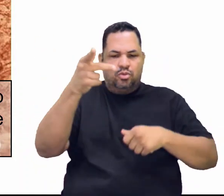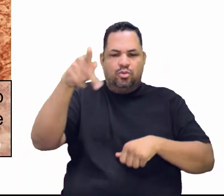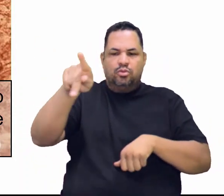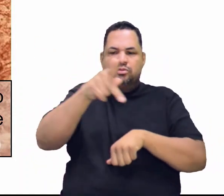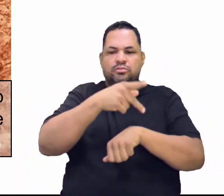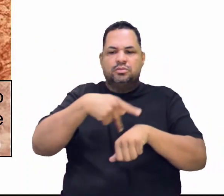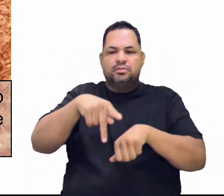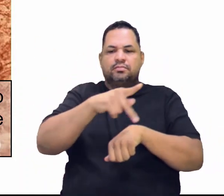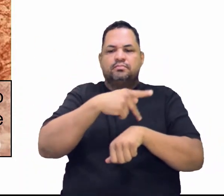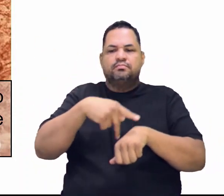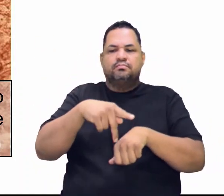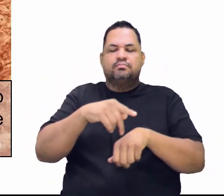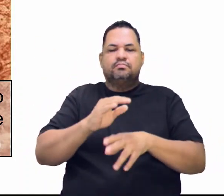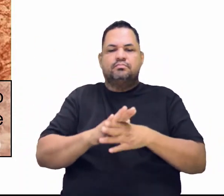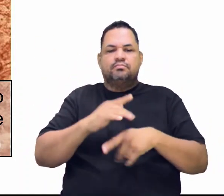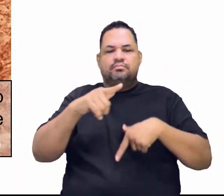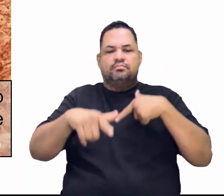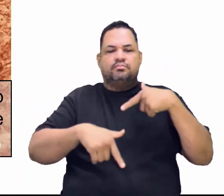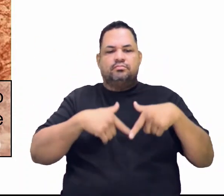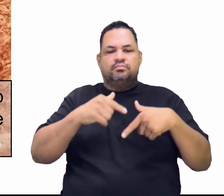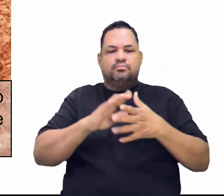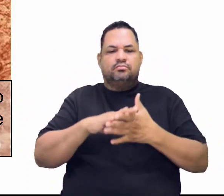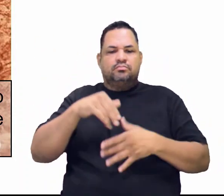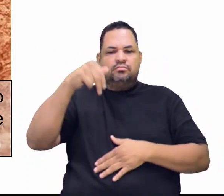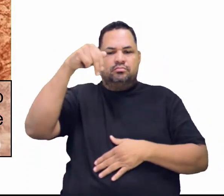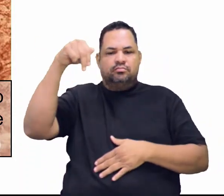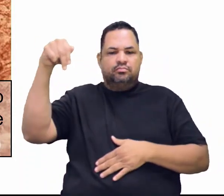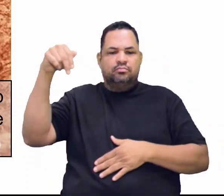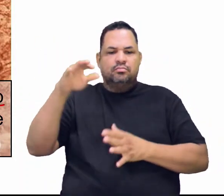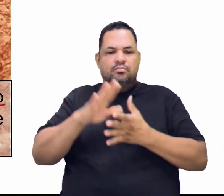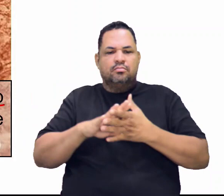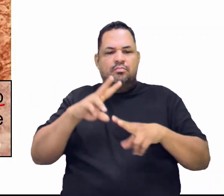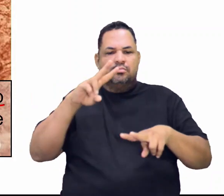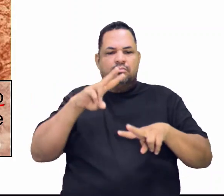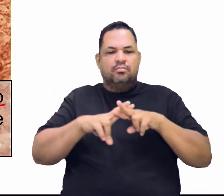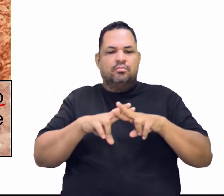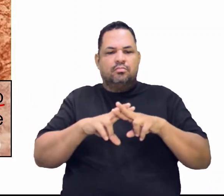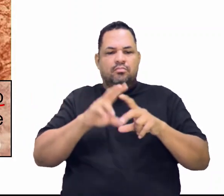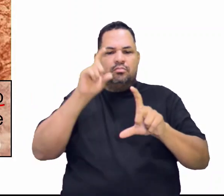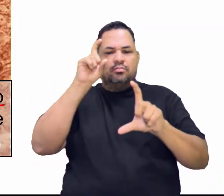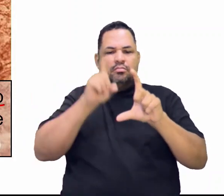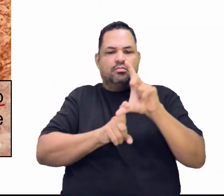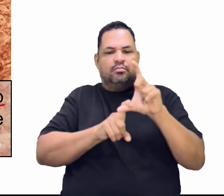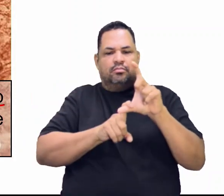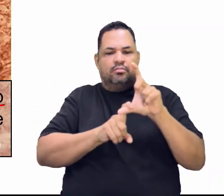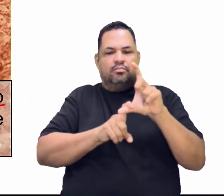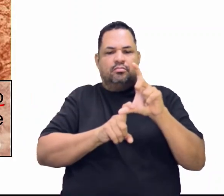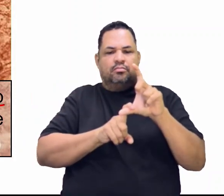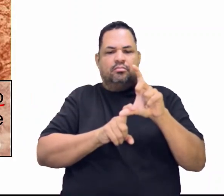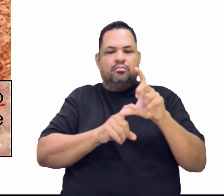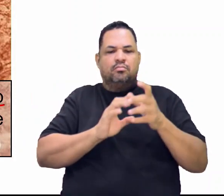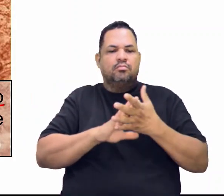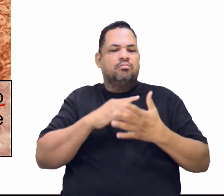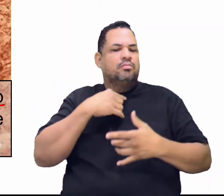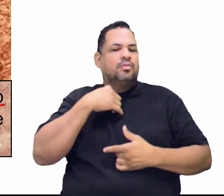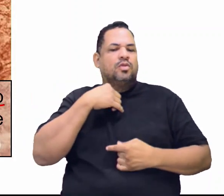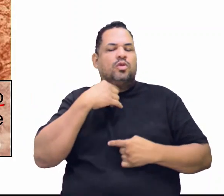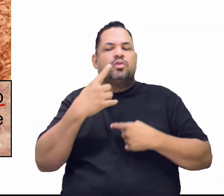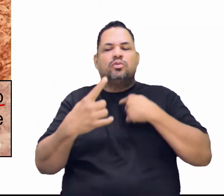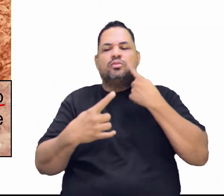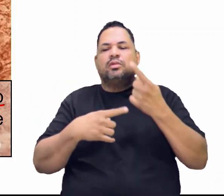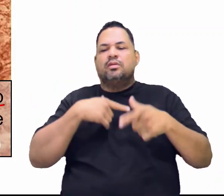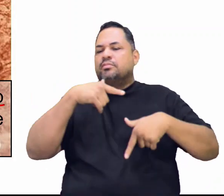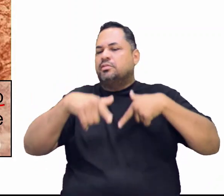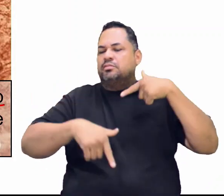países. O trabalhador nordestino estava preso ao endividamento